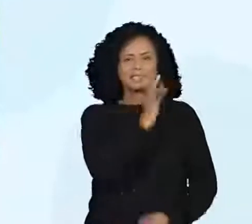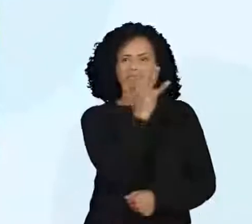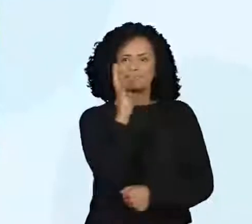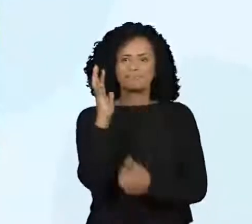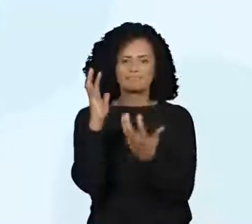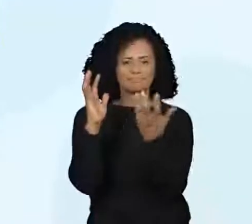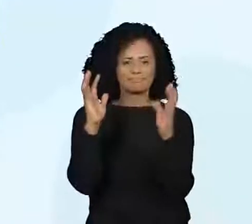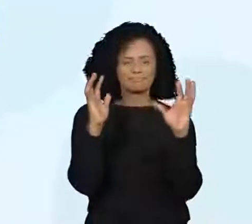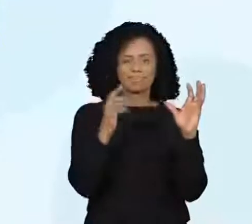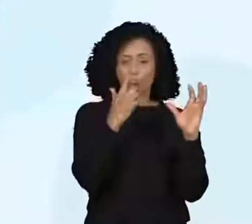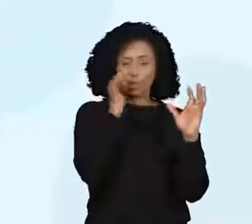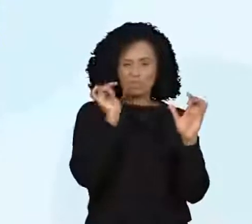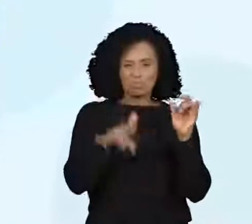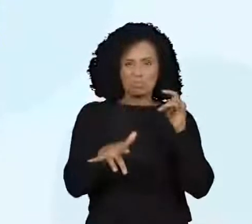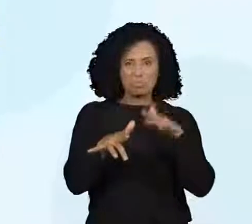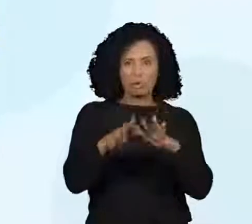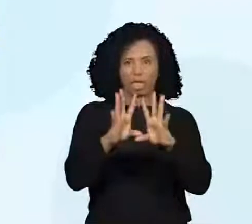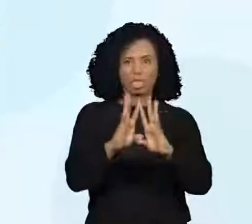decompor.